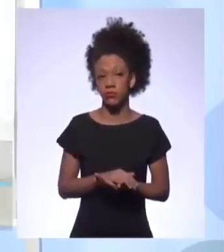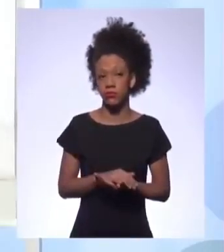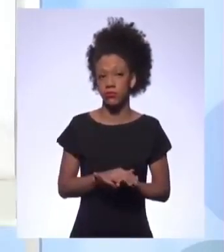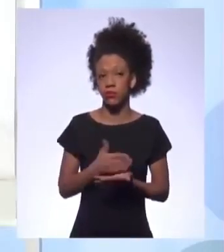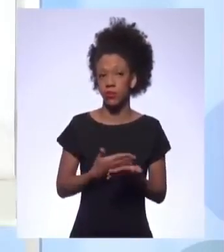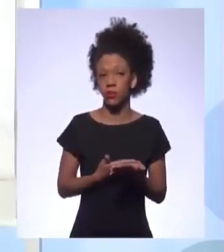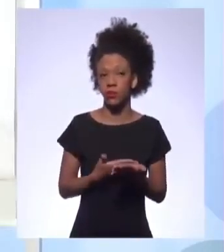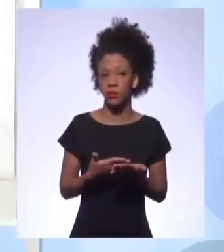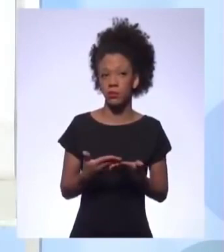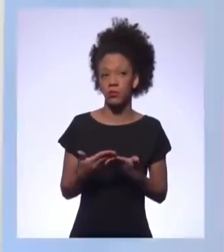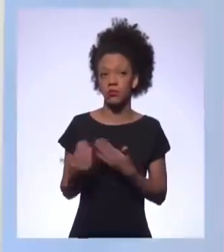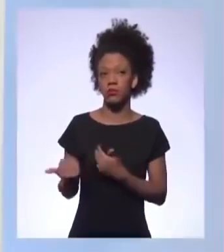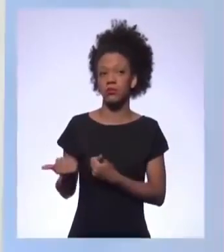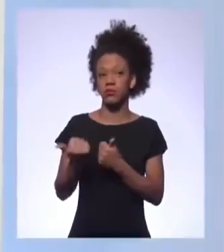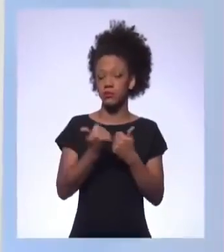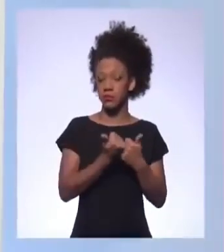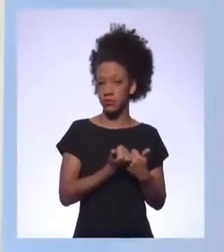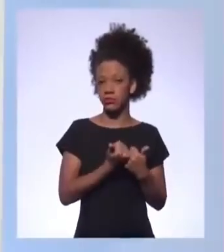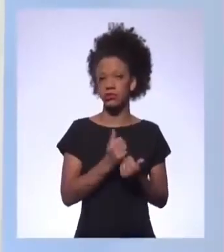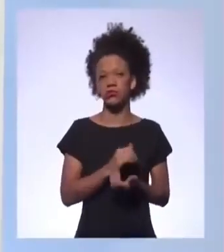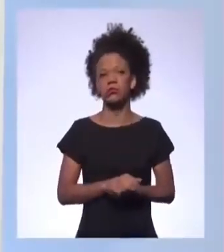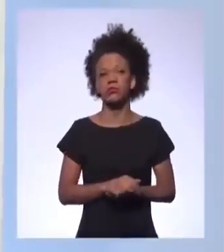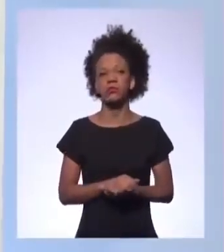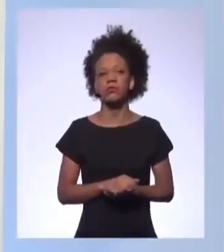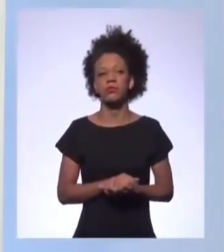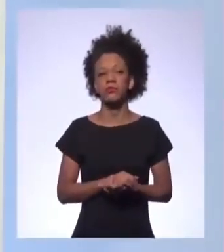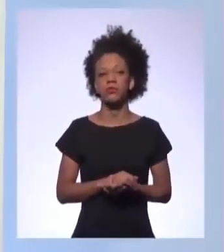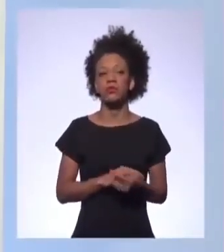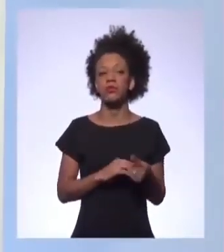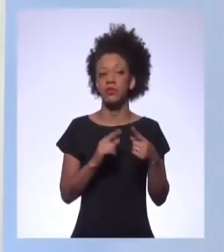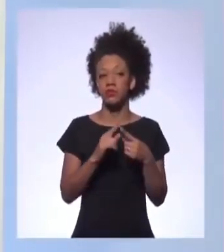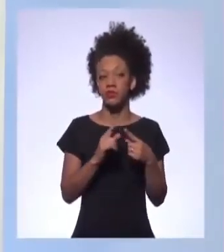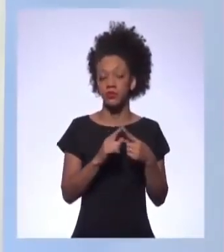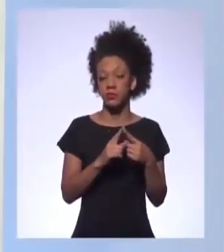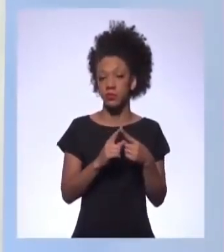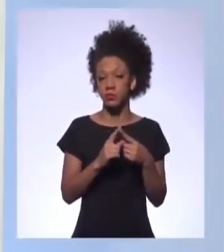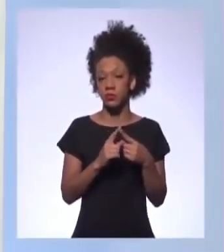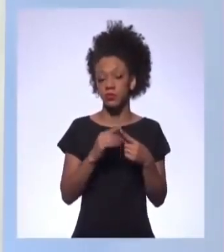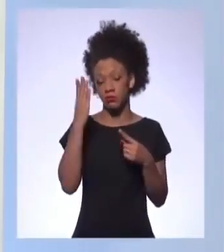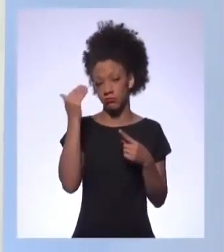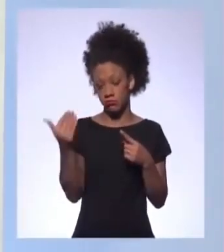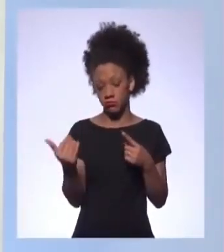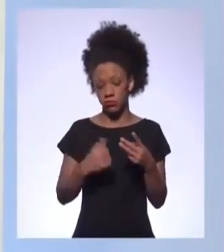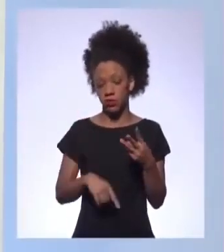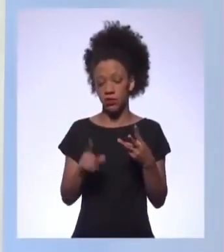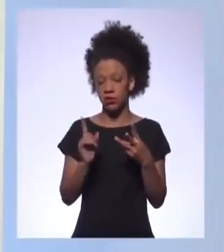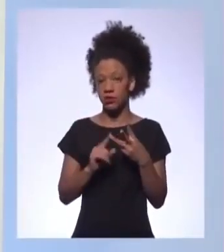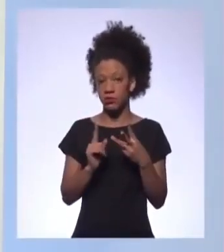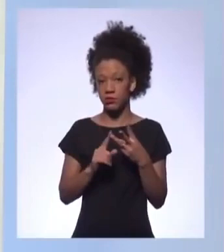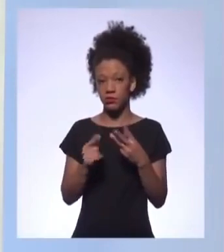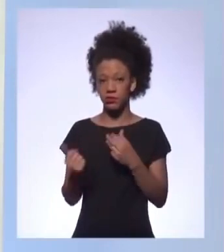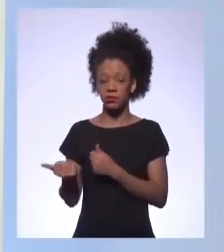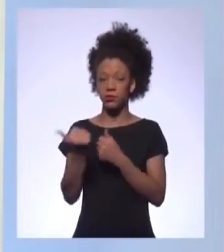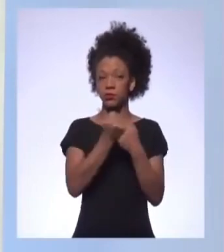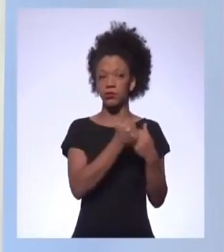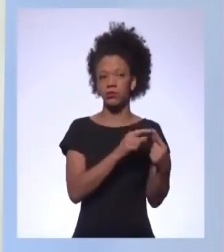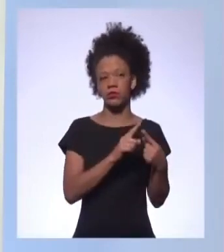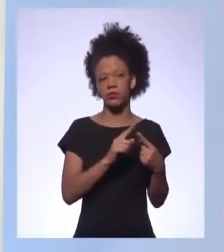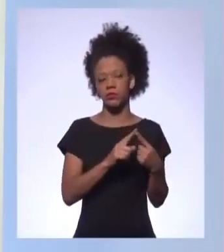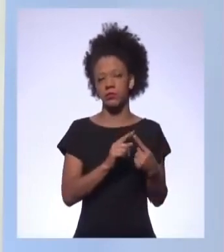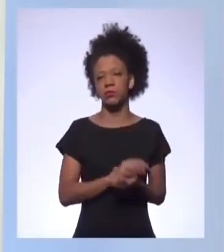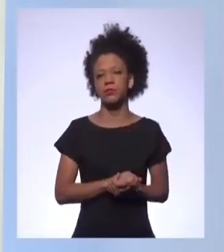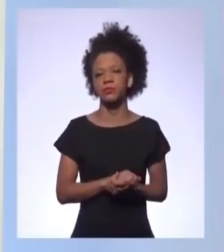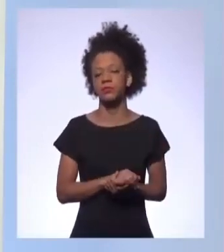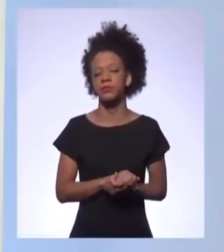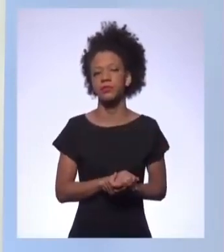começando a substituir essa daqui. Essa daqui é mais popular. I look like my father, tá? I am the spitting image of my father. Eu